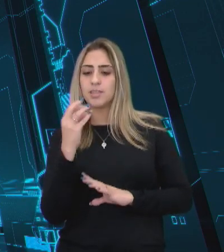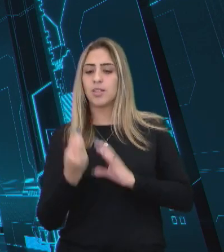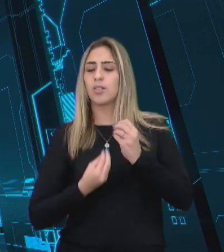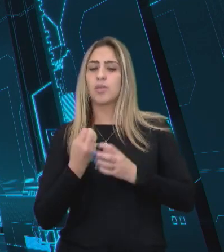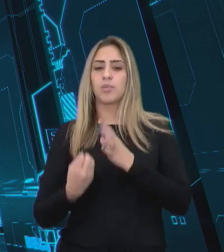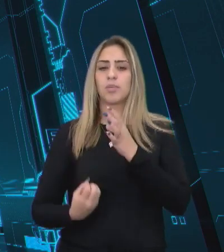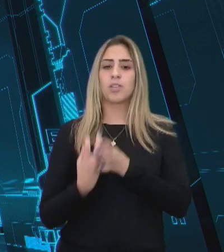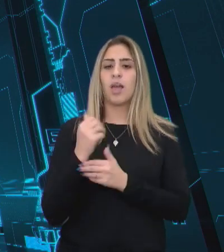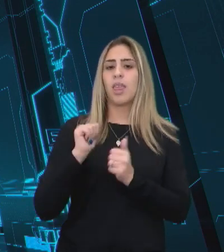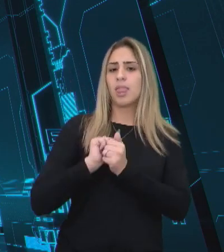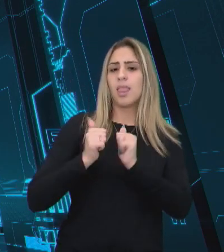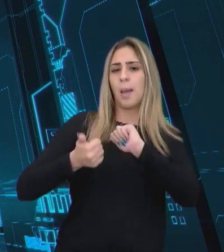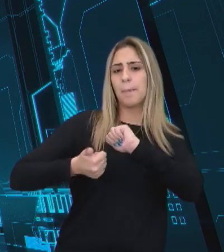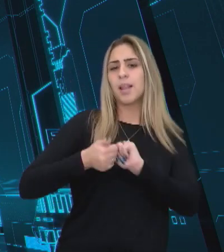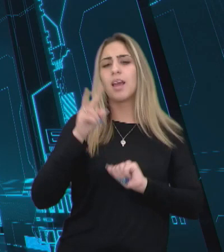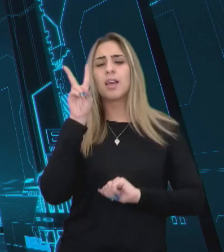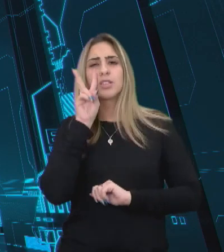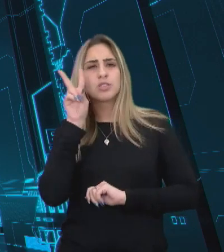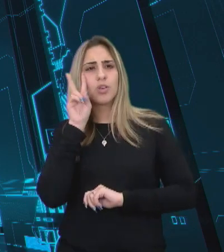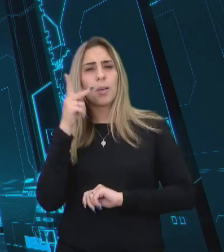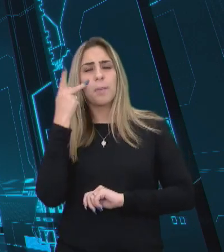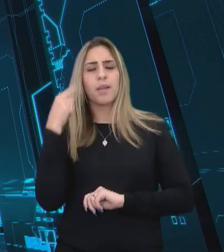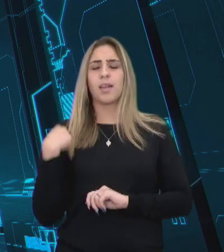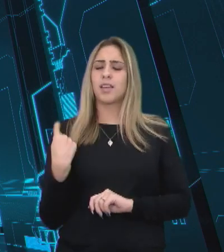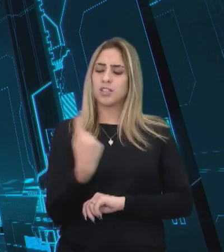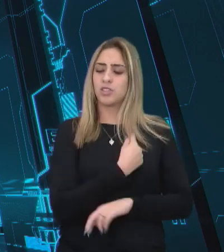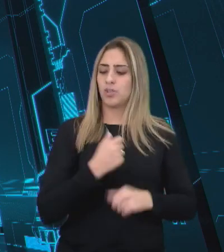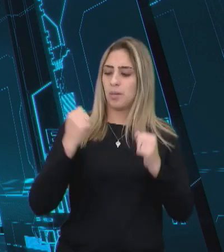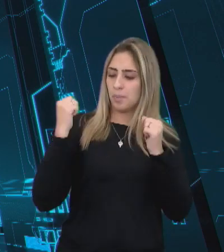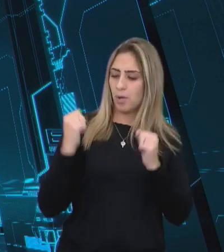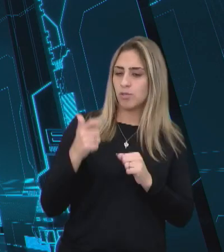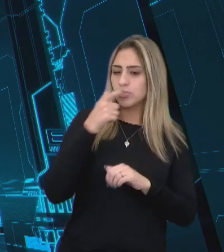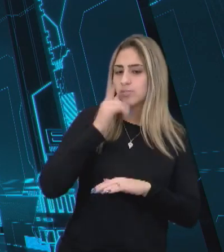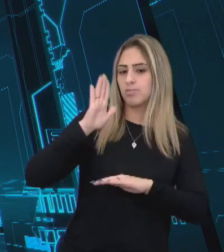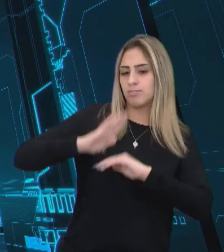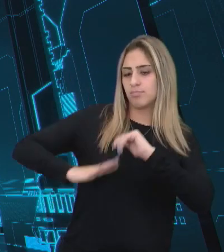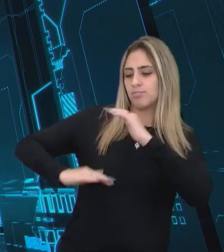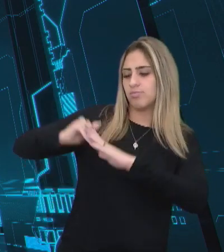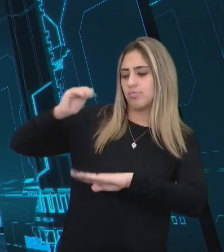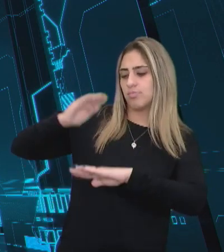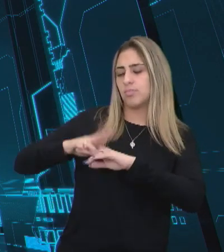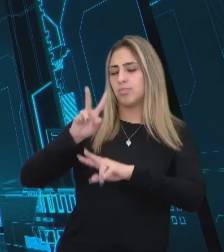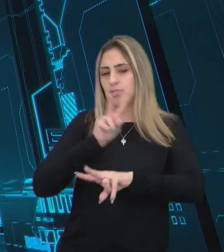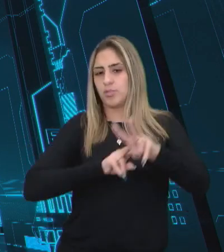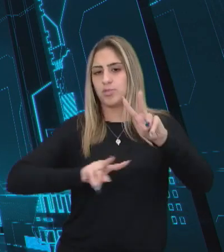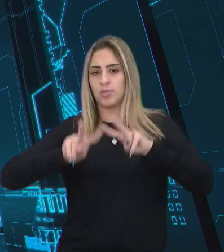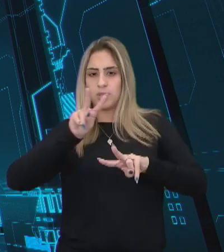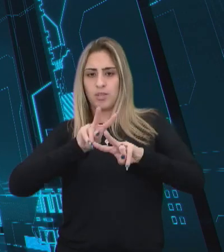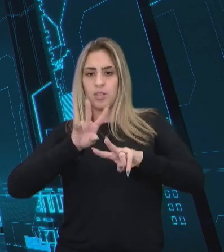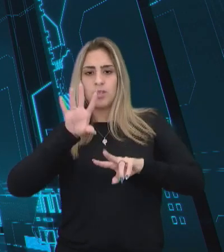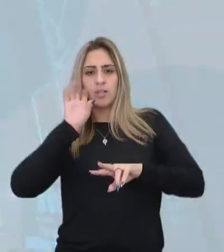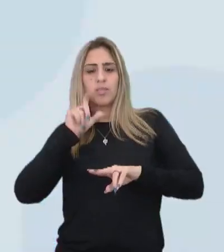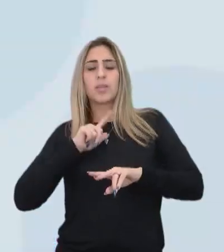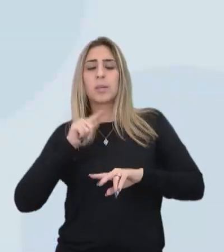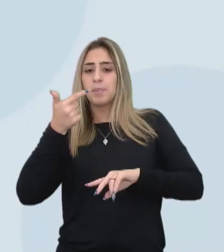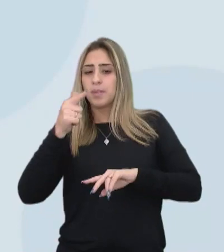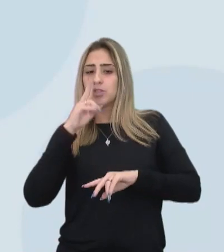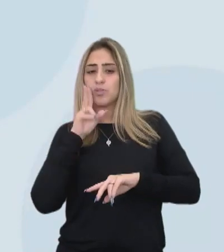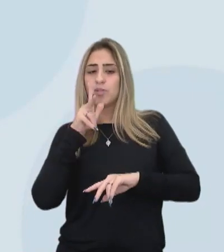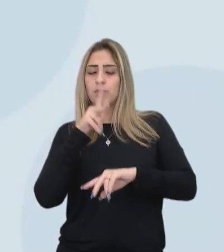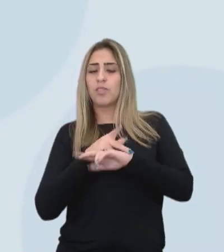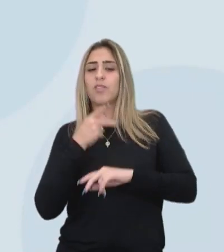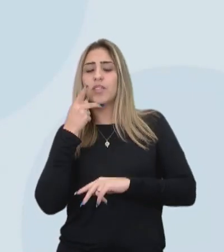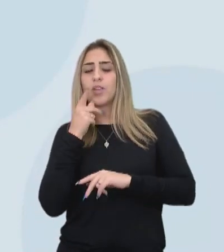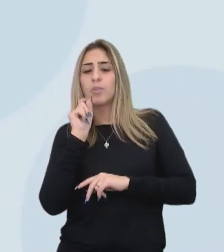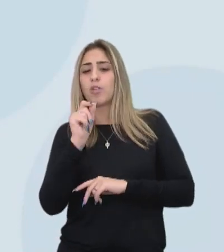né, adaptar histórias para a gente fazer essa construção audiovisual. Temos mais um vídeo que vai